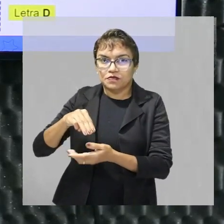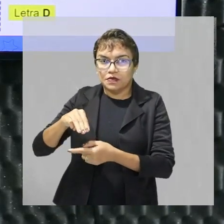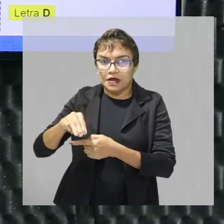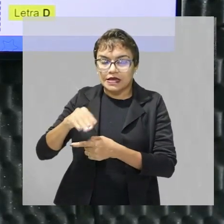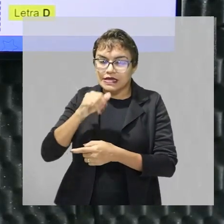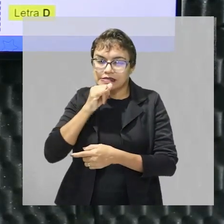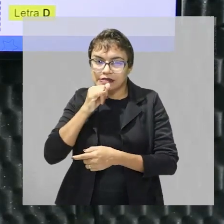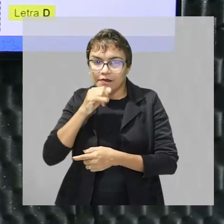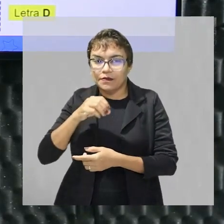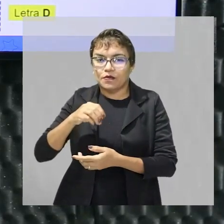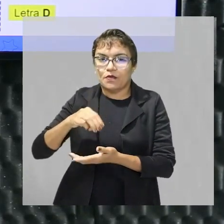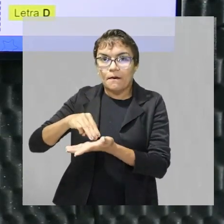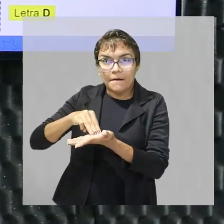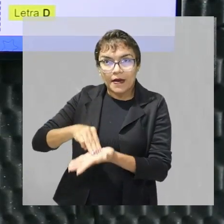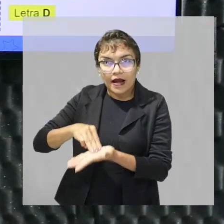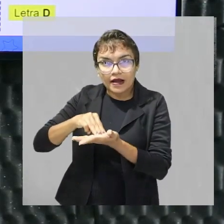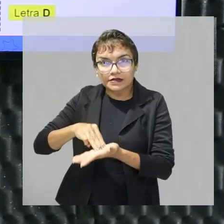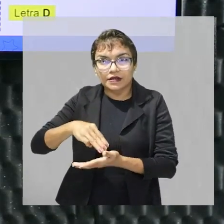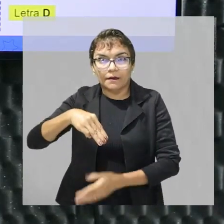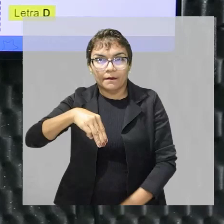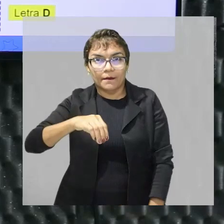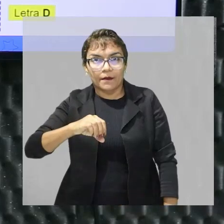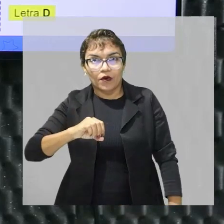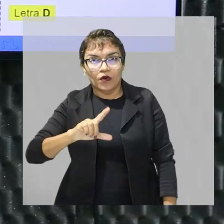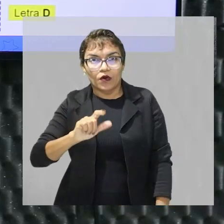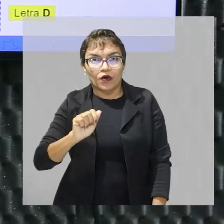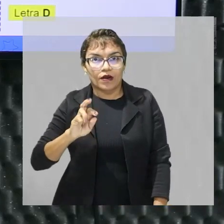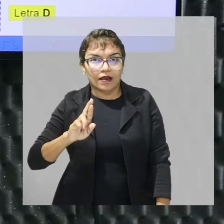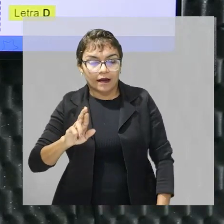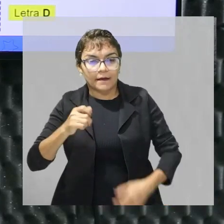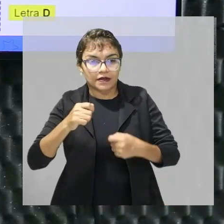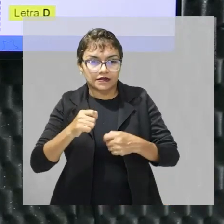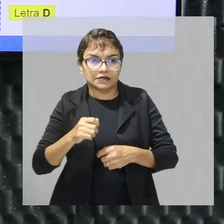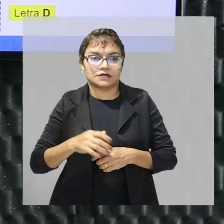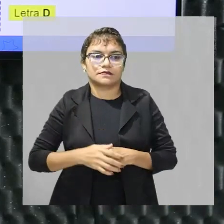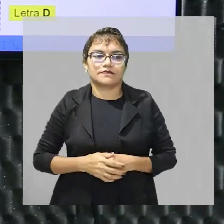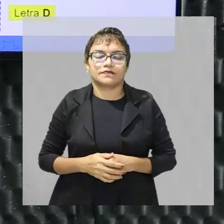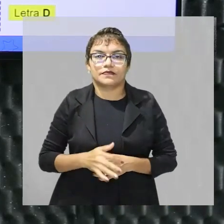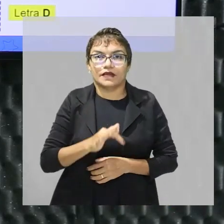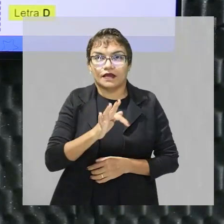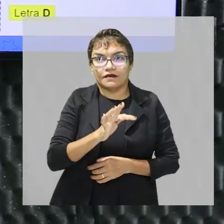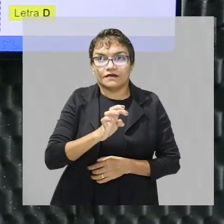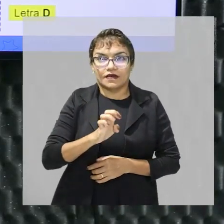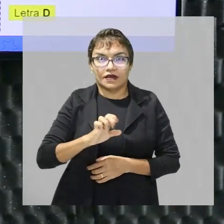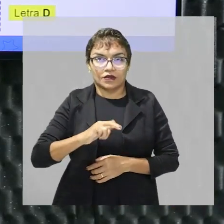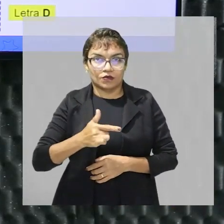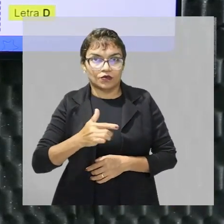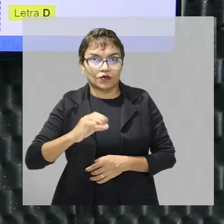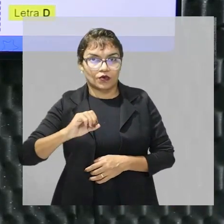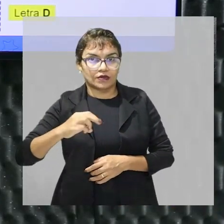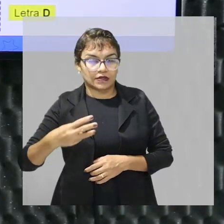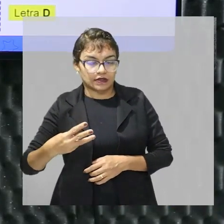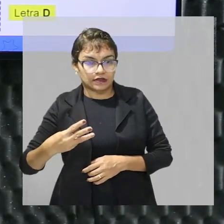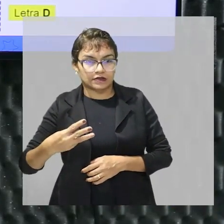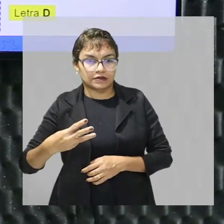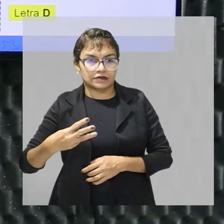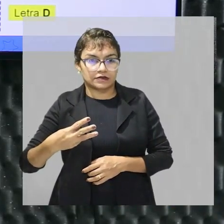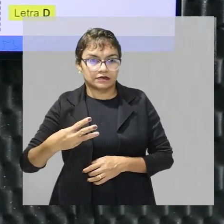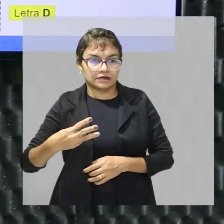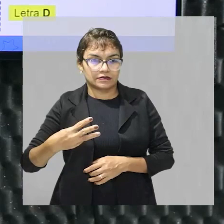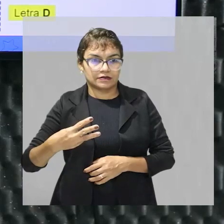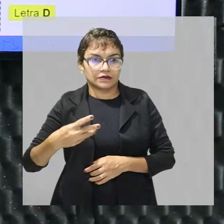massas atômicas dos elementos envolvidos. Então, como eu tenho Fe2O3, são dois ferros, 2